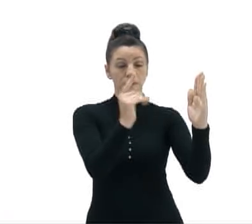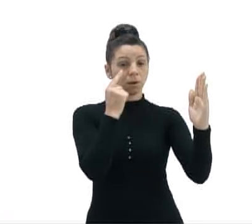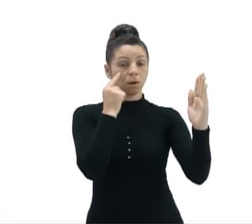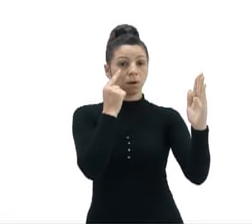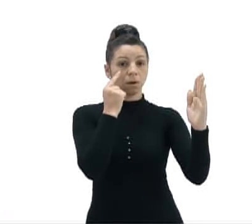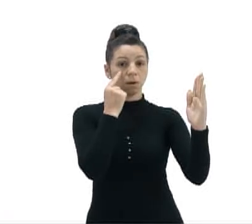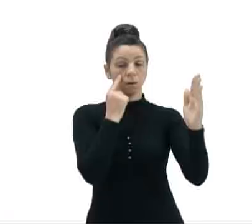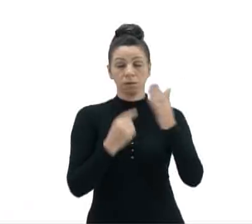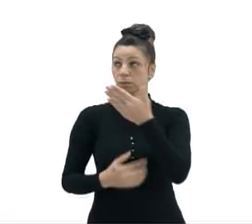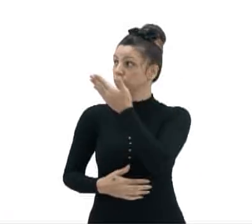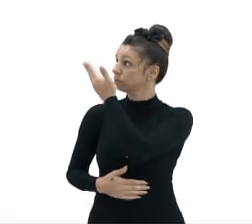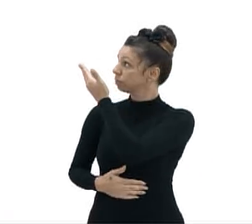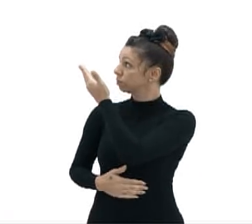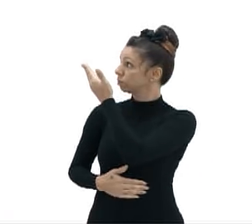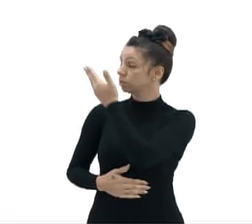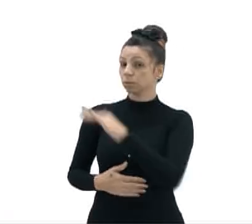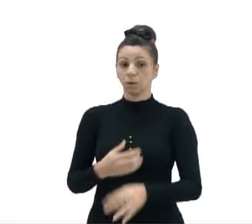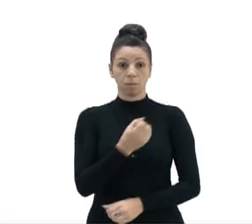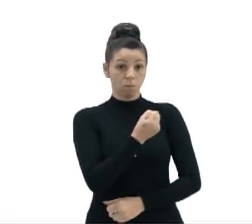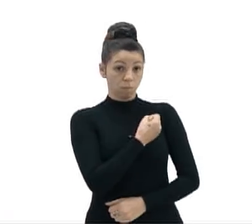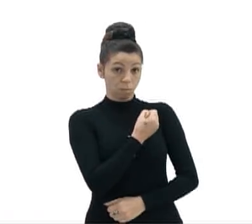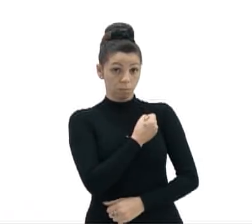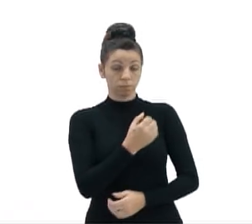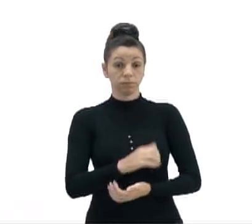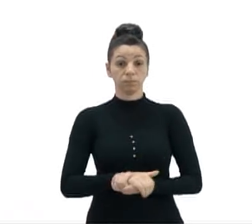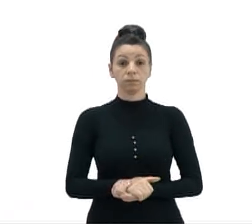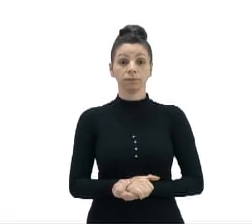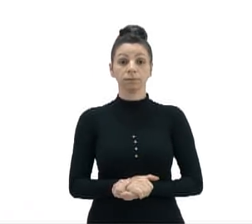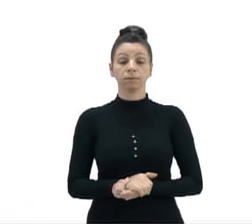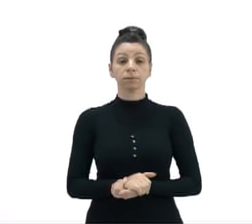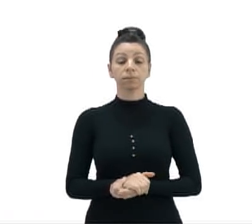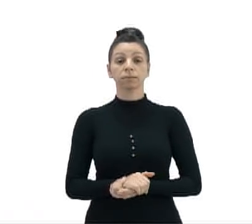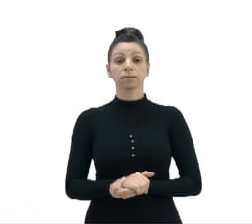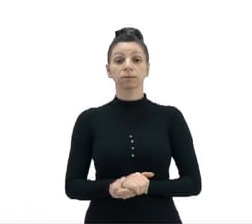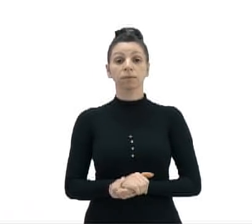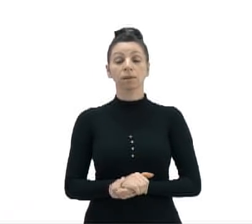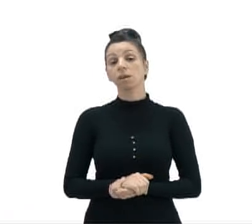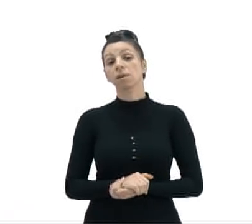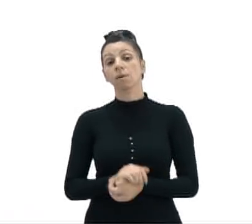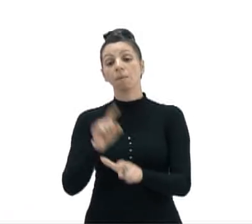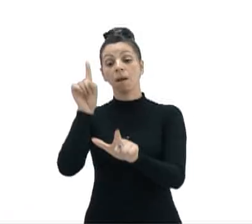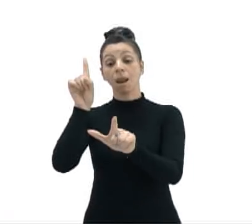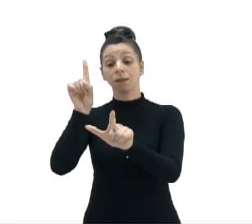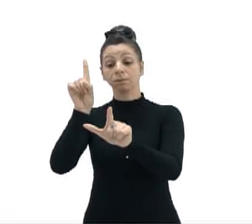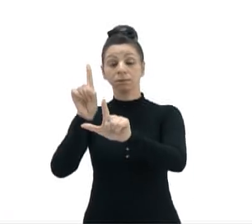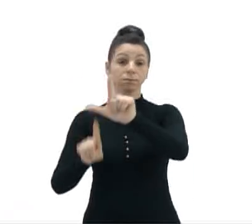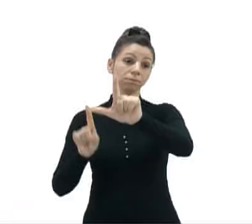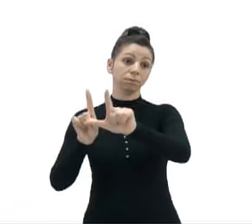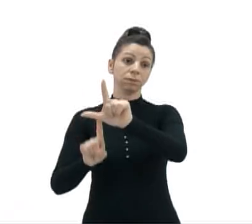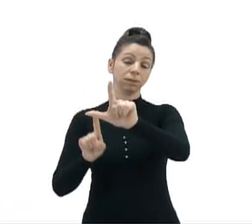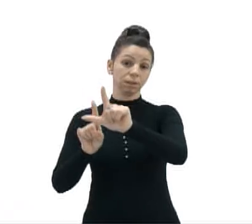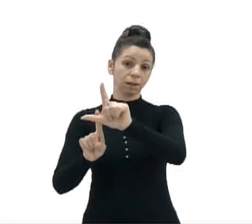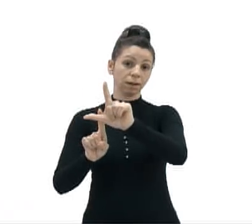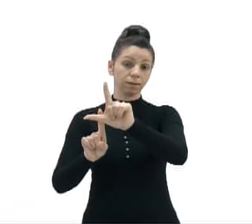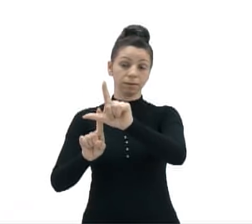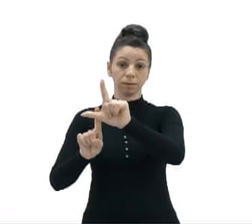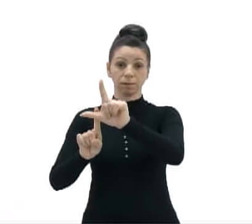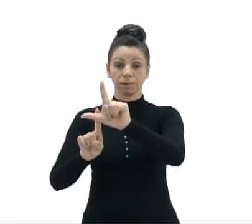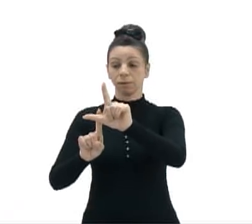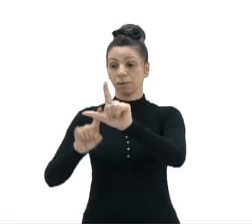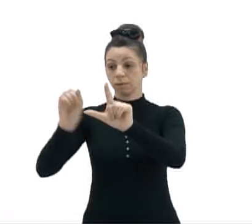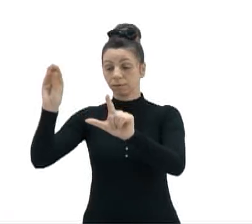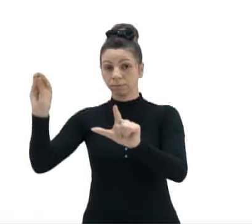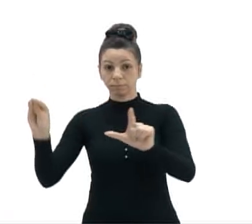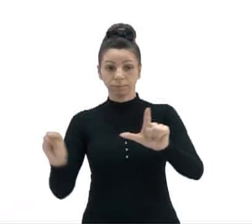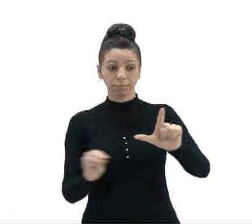aqui embaixo, então eu tenho um número, e uma variável ou uma multiplicação de variáveis,